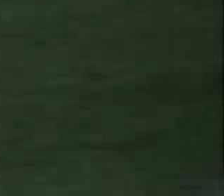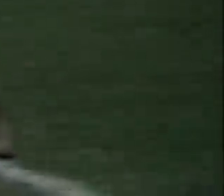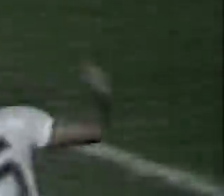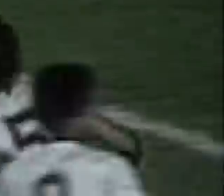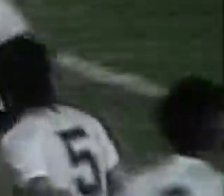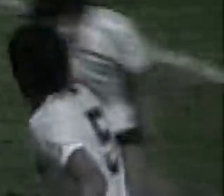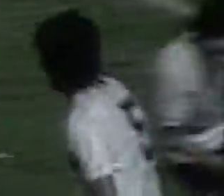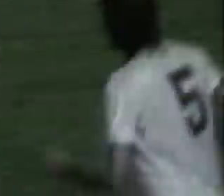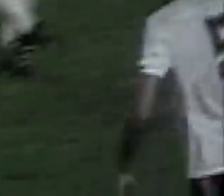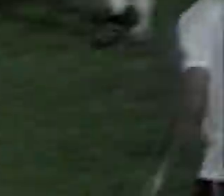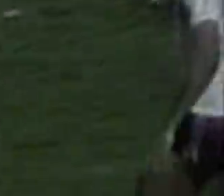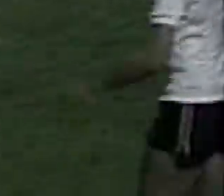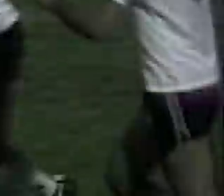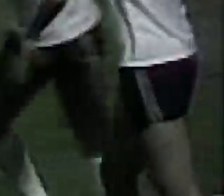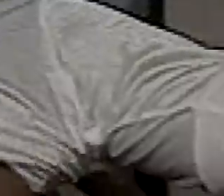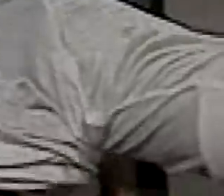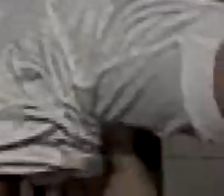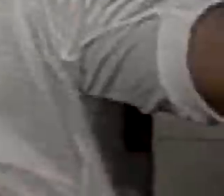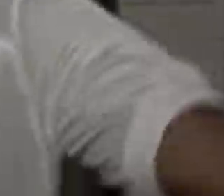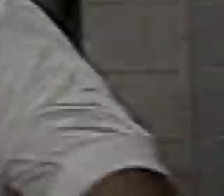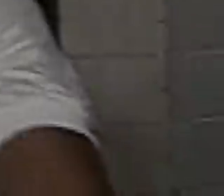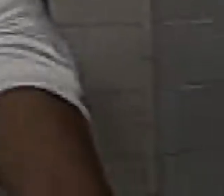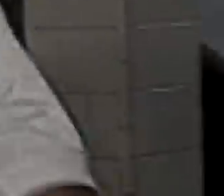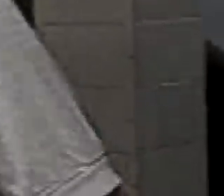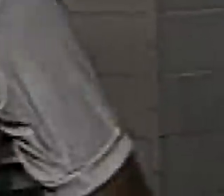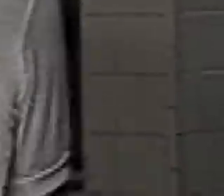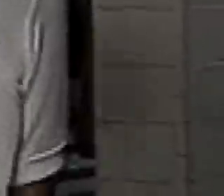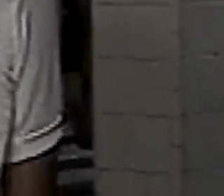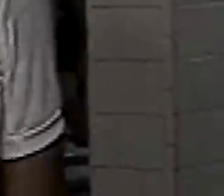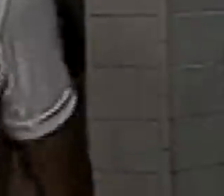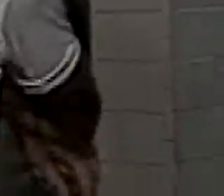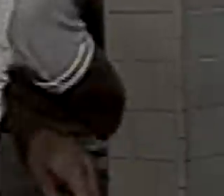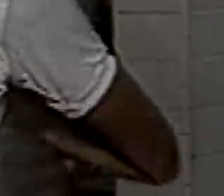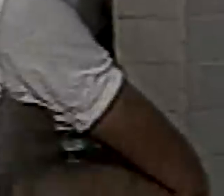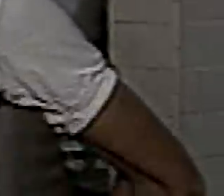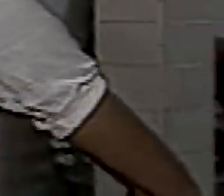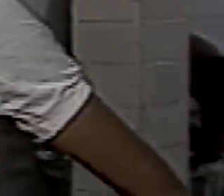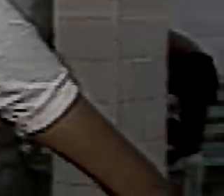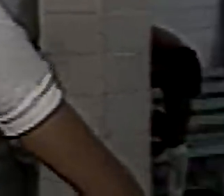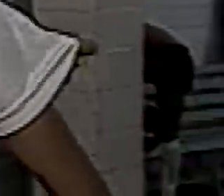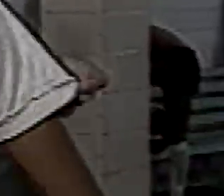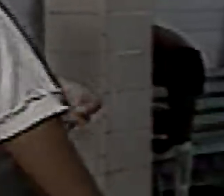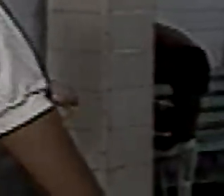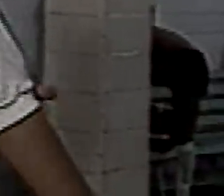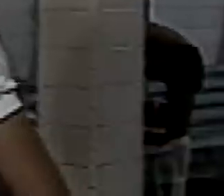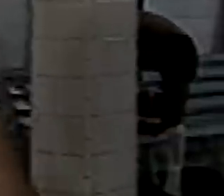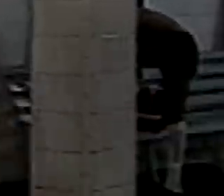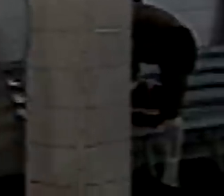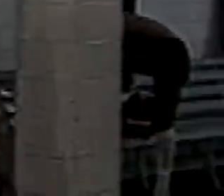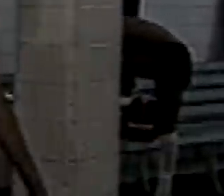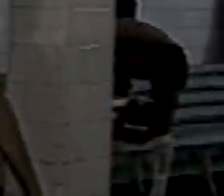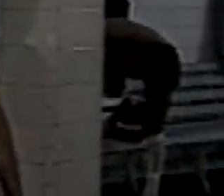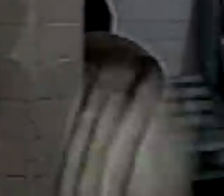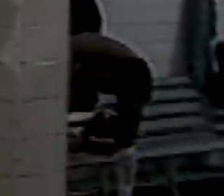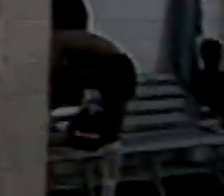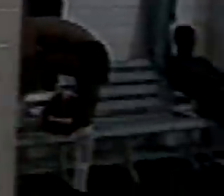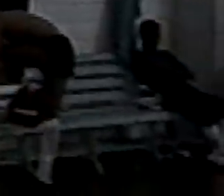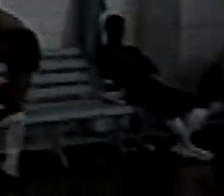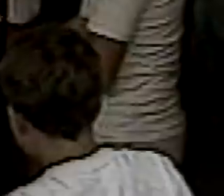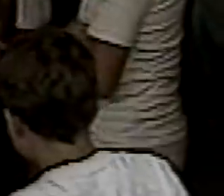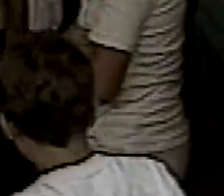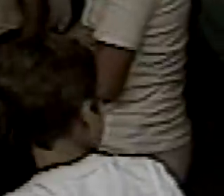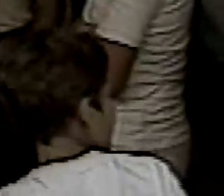em cacos de cristais. As cores vestiram os nomes e fez-se a luta entre os homens até os apitos